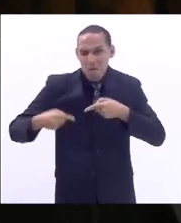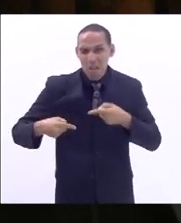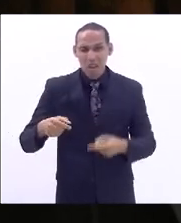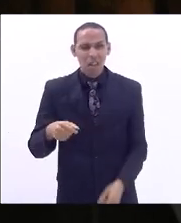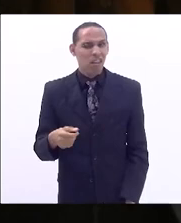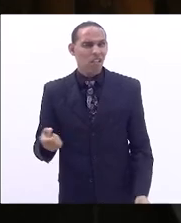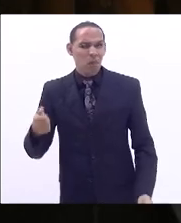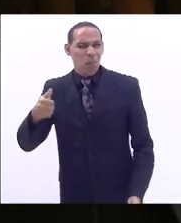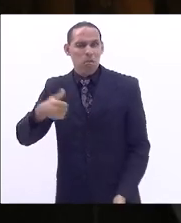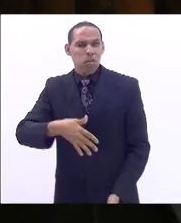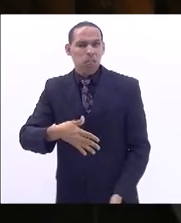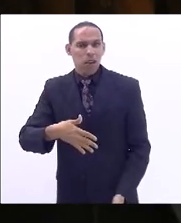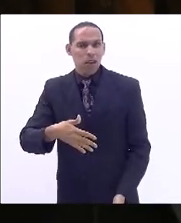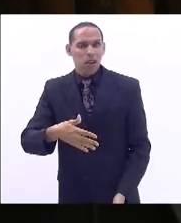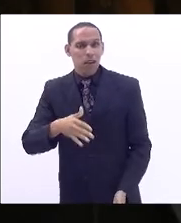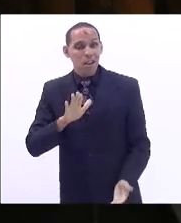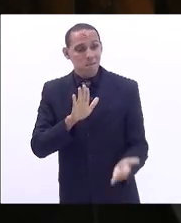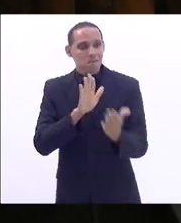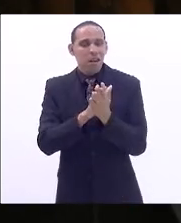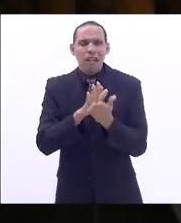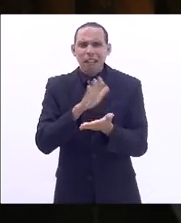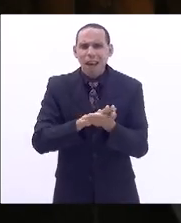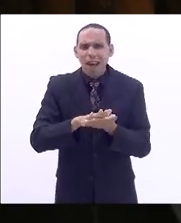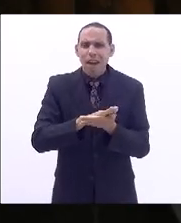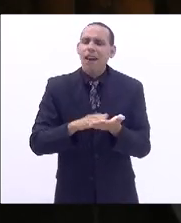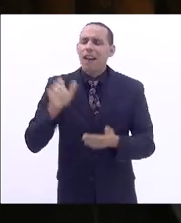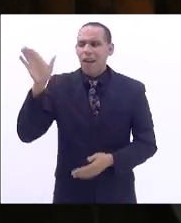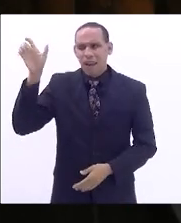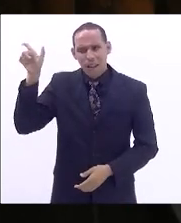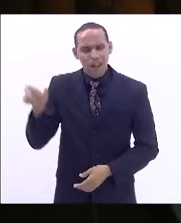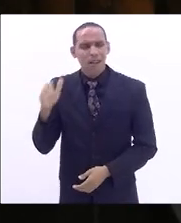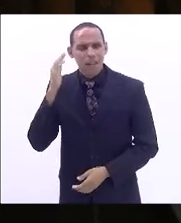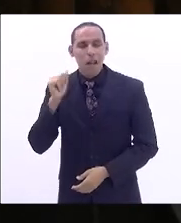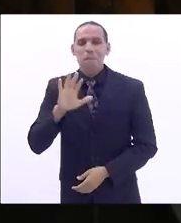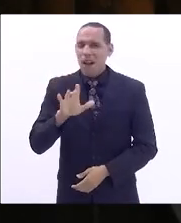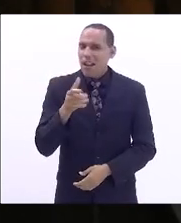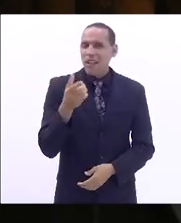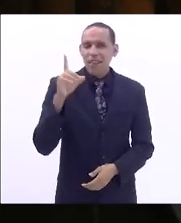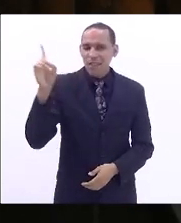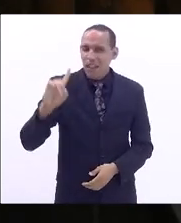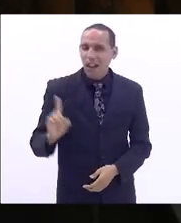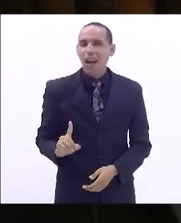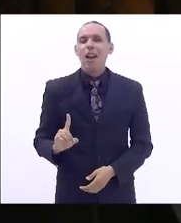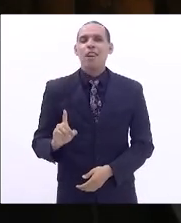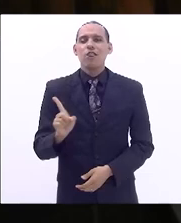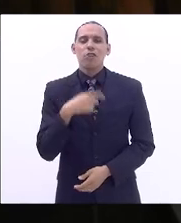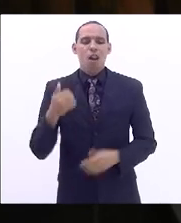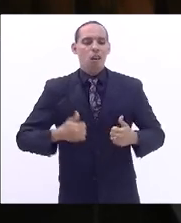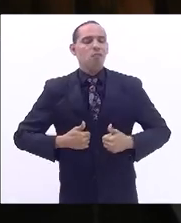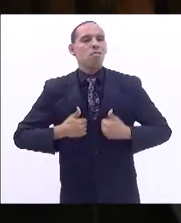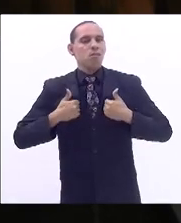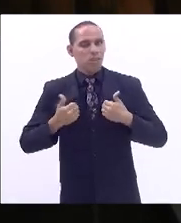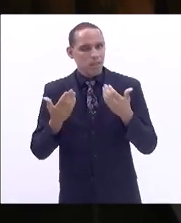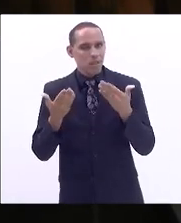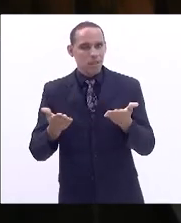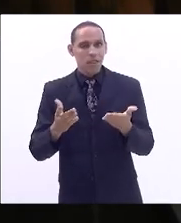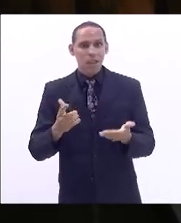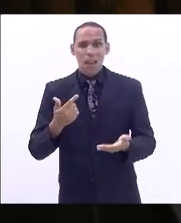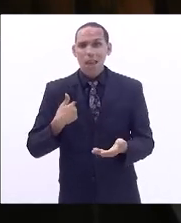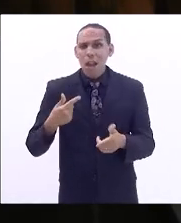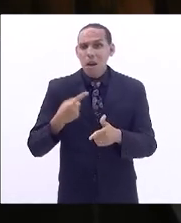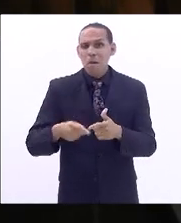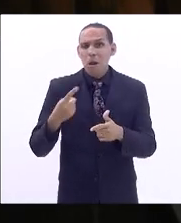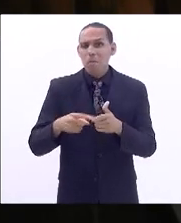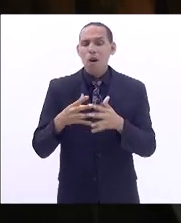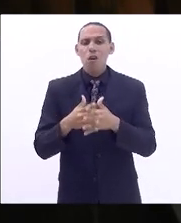e não enfrentar a matéria ela sabe fazer Deputado a Dani Monteiro vossa excelência é o orgulho do Parlamento não teria menor problema de